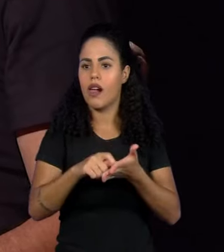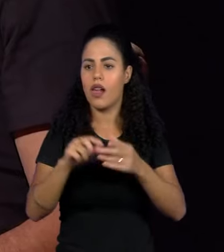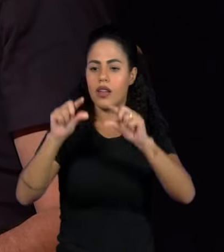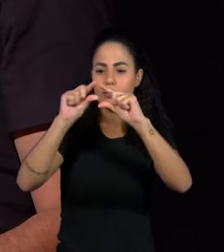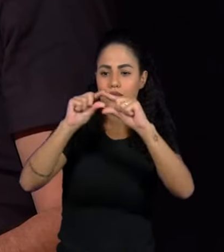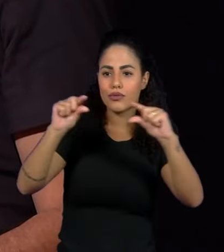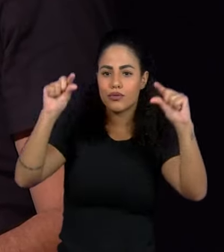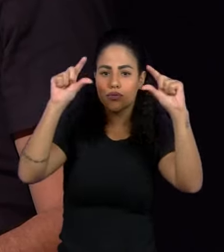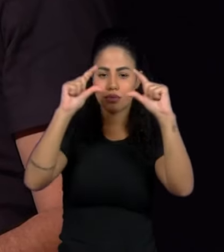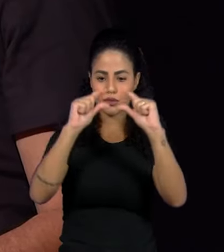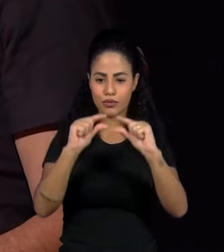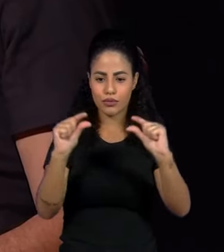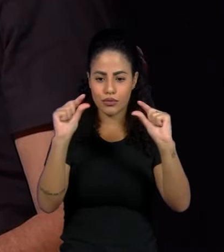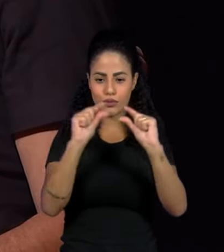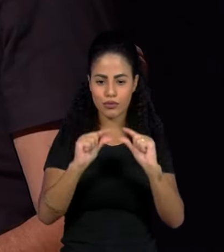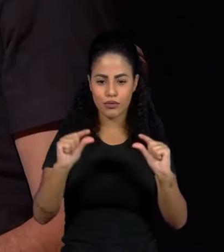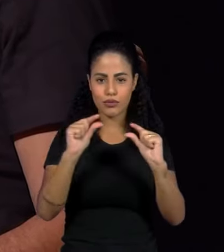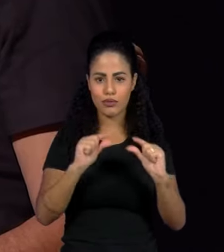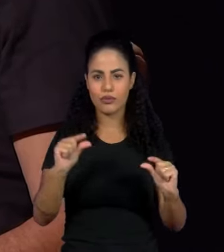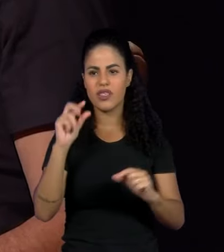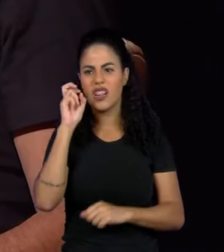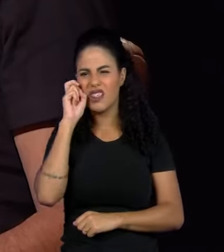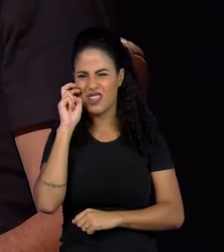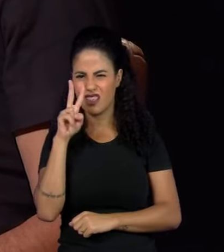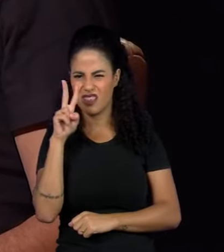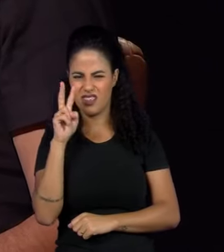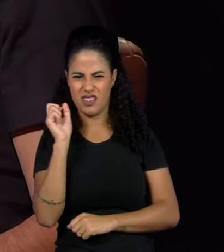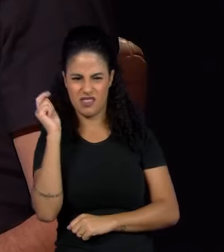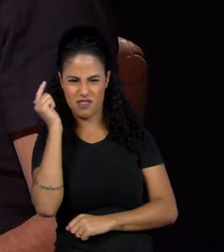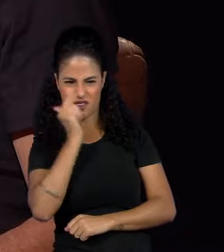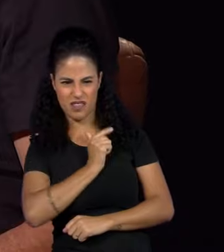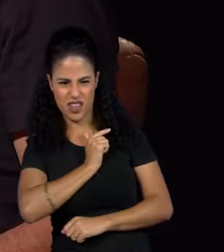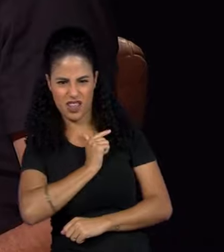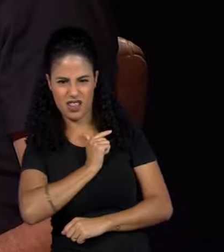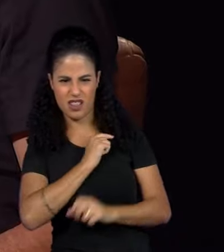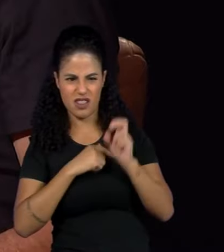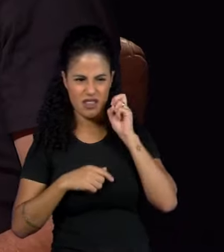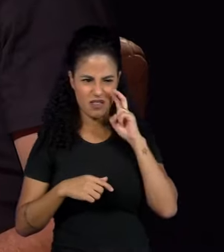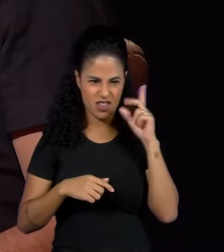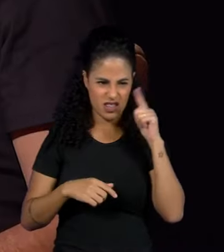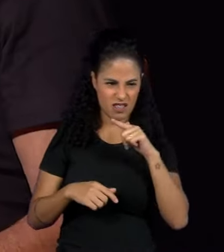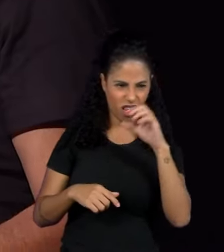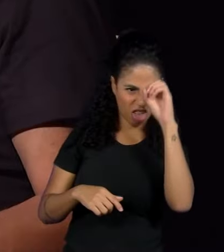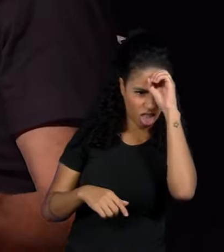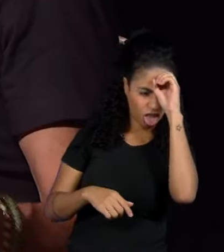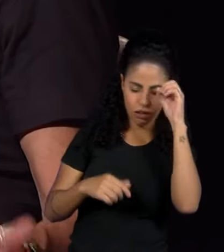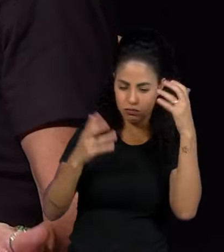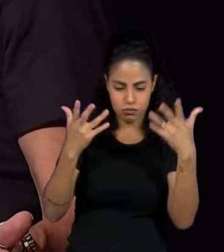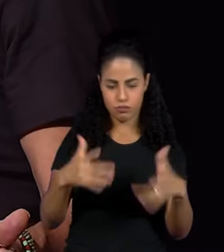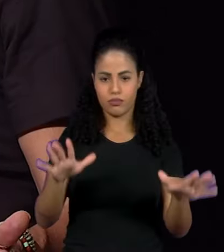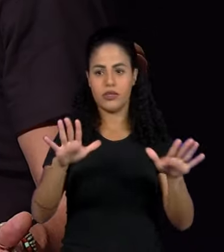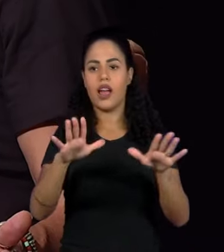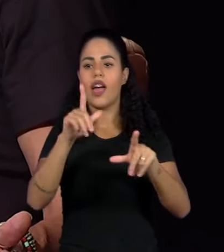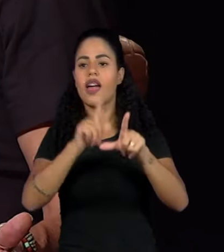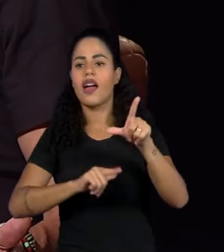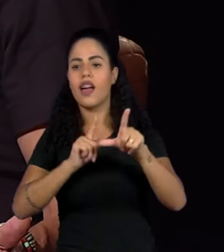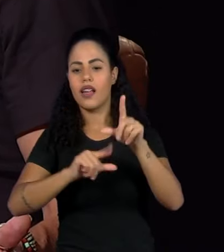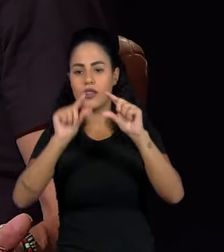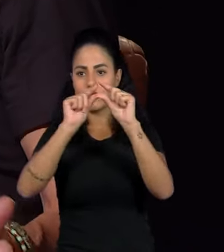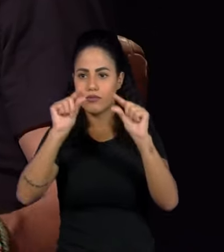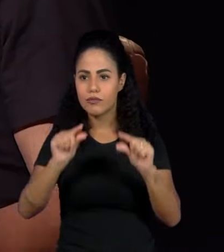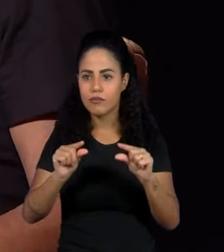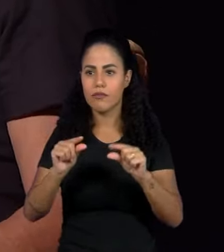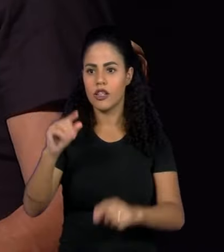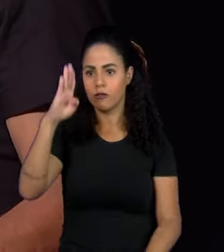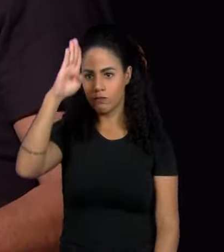ver mais essa gente feia, não quero ver mais os ignorantes. Na verdade, o Edgar, quando escreveu isso, ele estava falando sobre o que a gente vivia sob uma ditadura